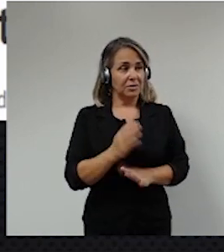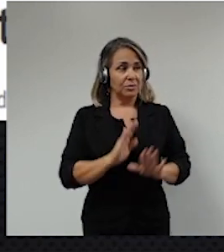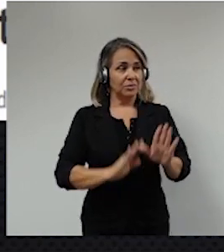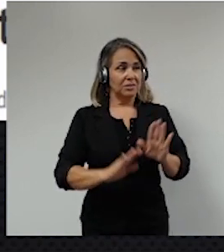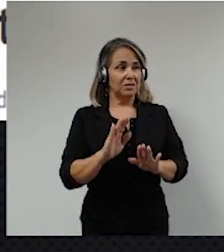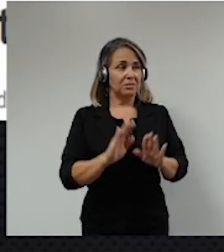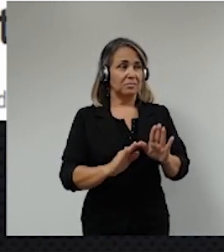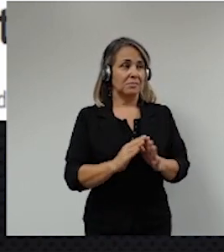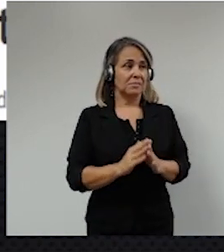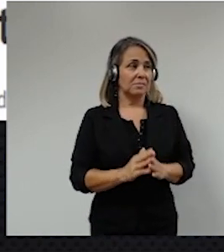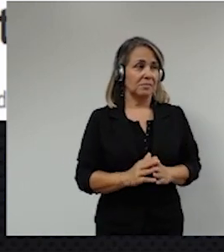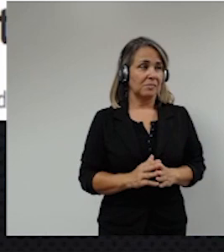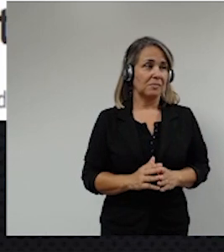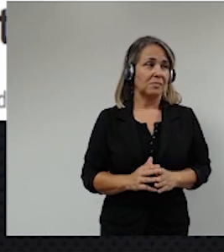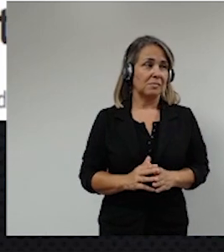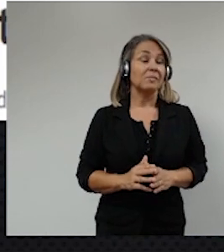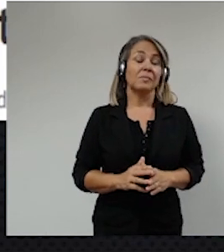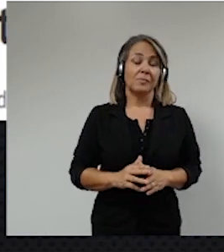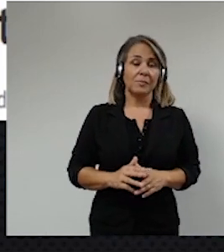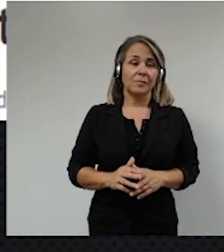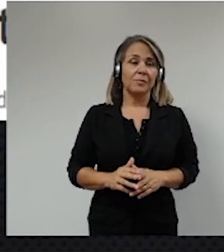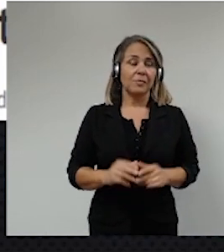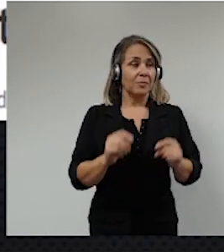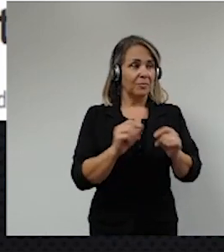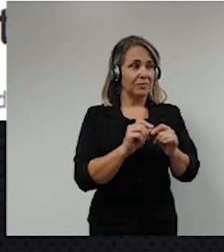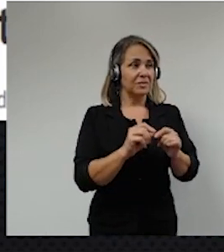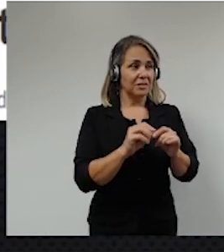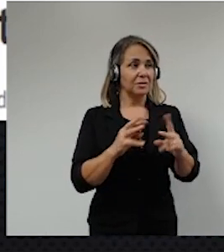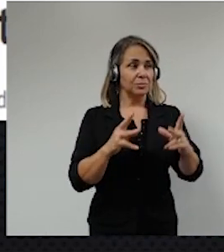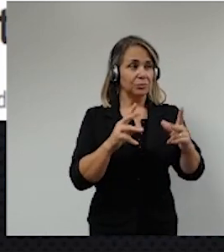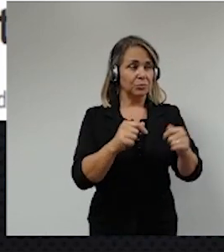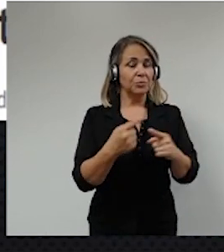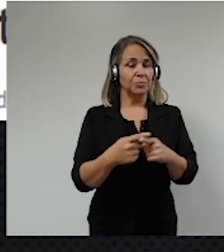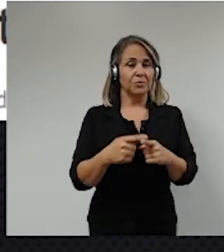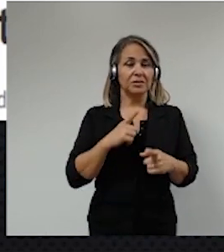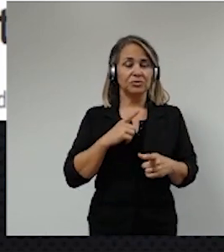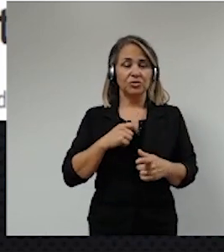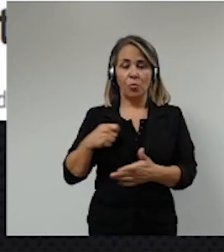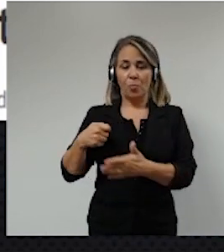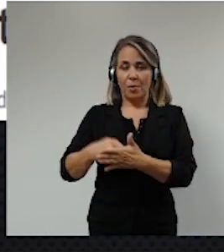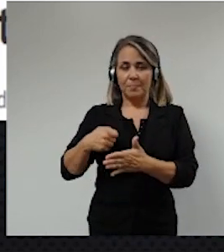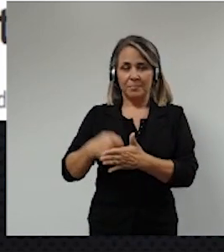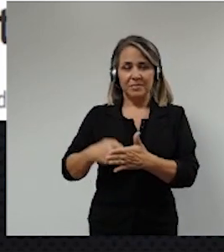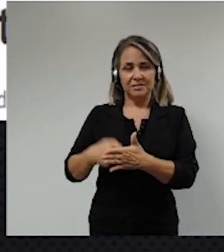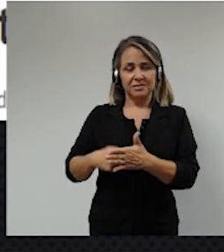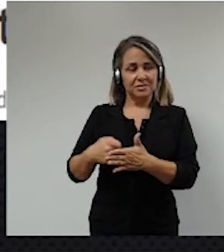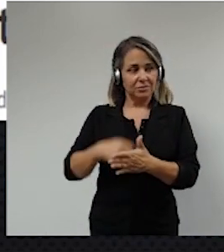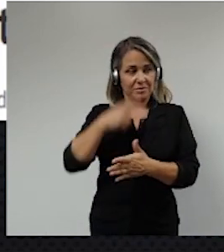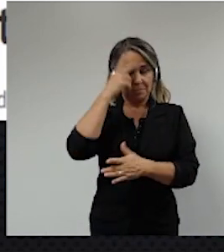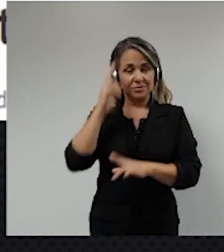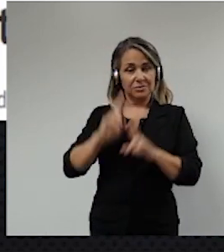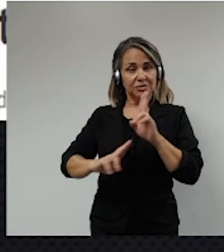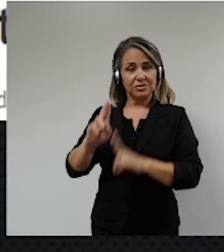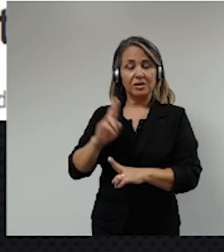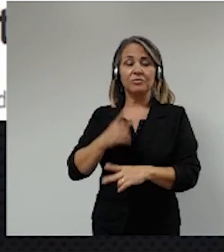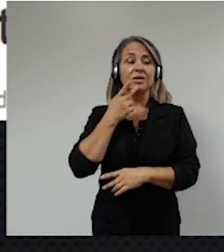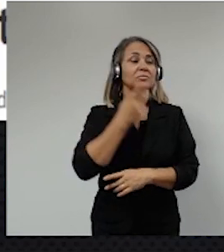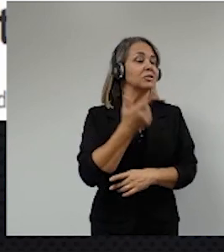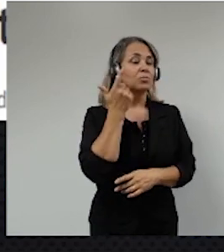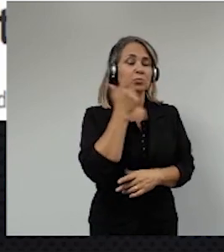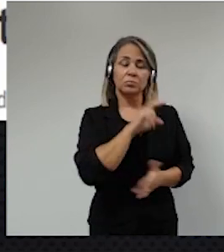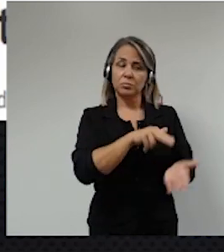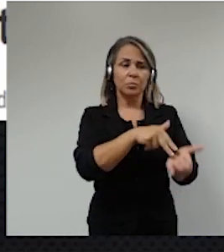um direito, é um dever. E eles fizeram isso até porque tinha uma pressão grande do consumidor falando, vocês não vão